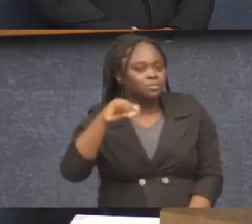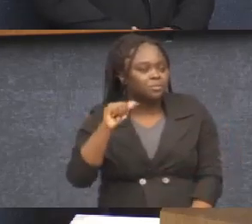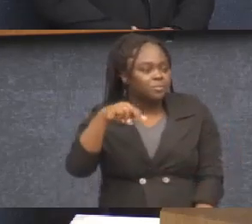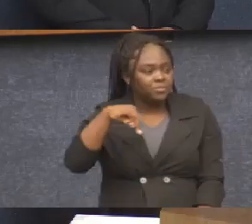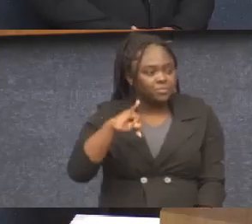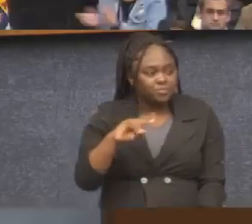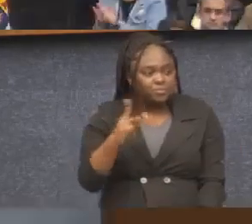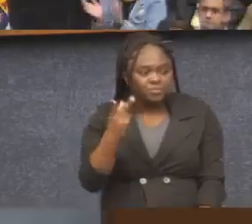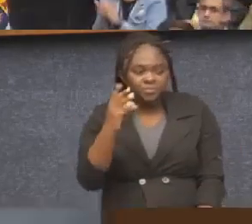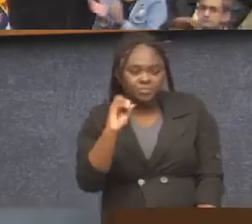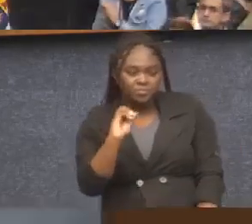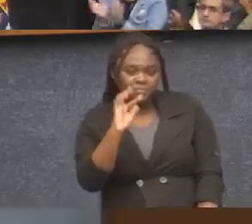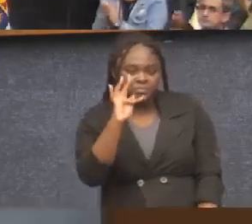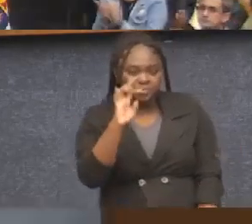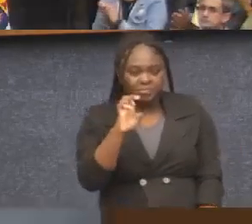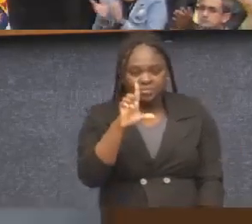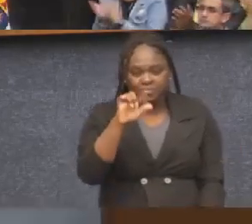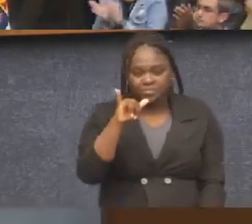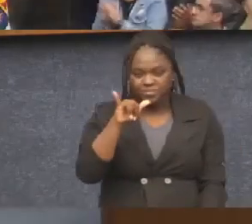Maninho Félix.